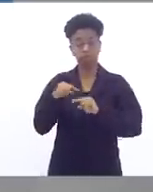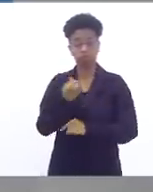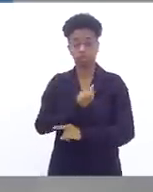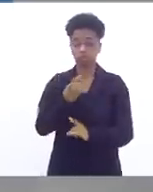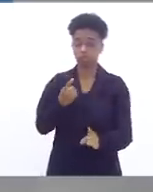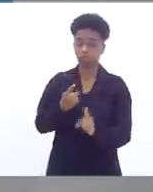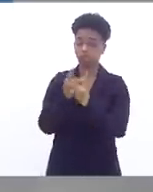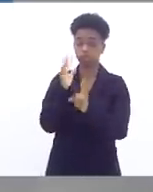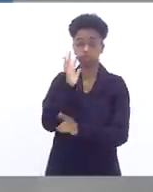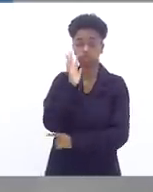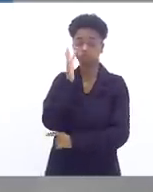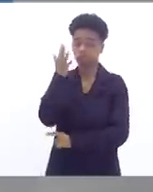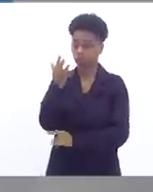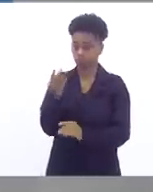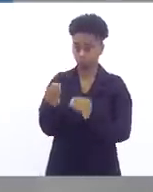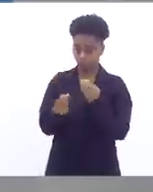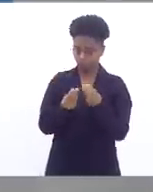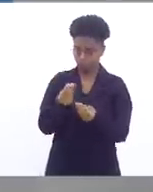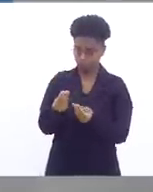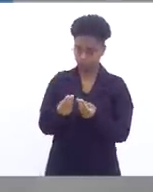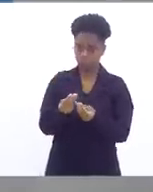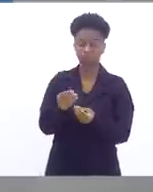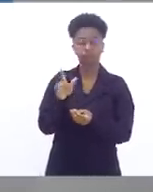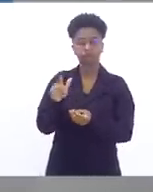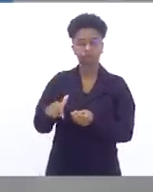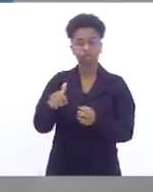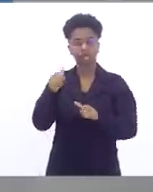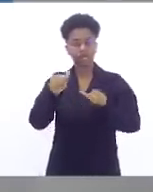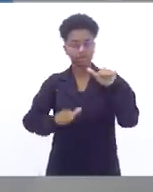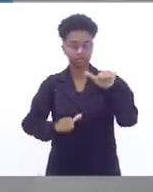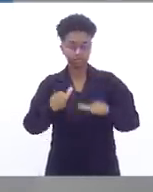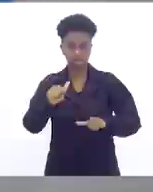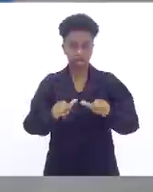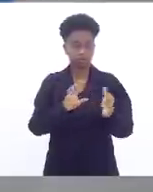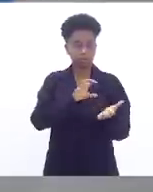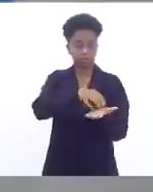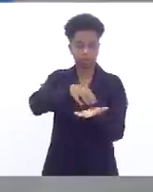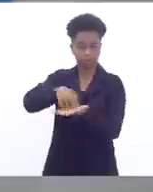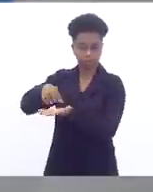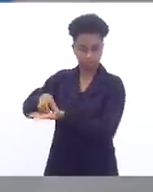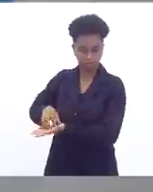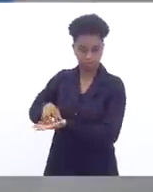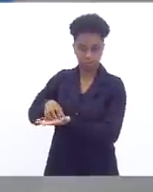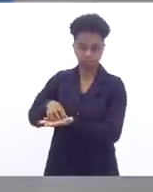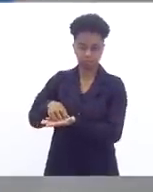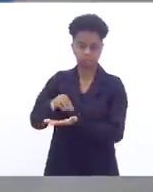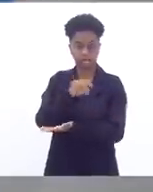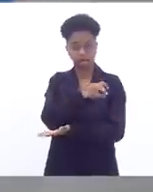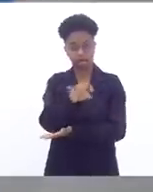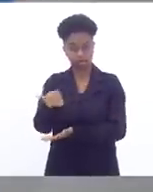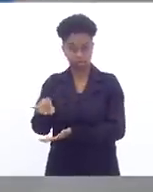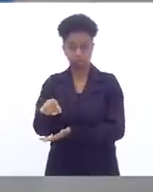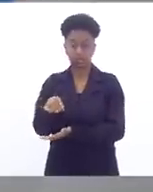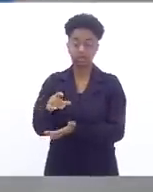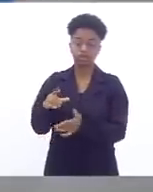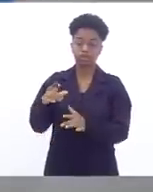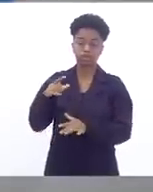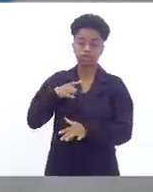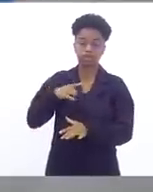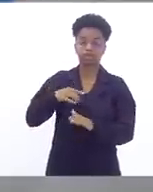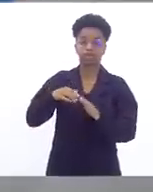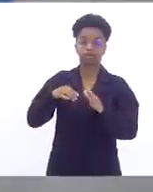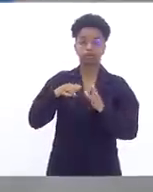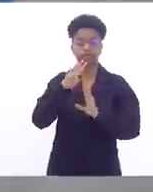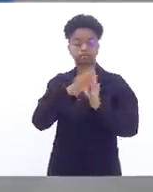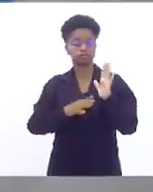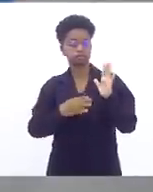pela autarquia foi tratar as revisões por órgão e por entidades em determinadas escala para que